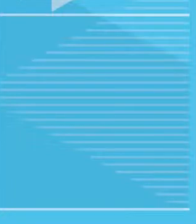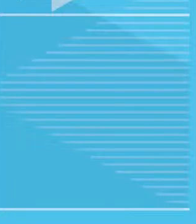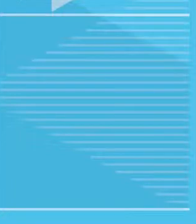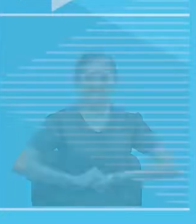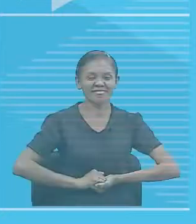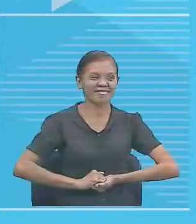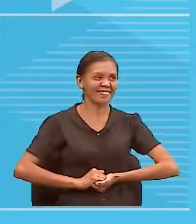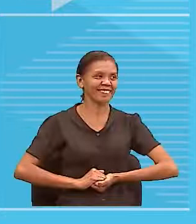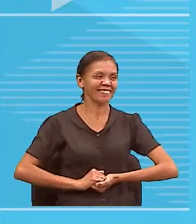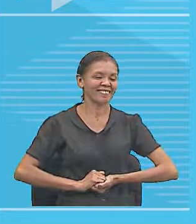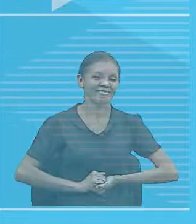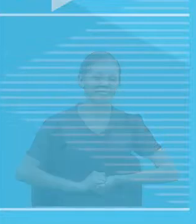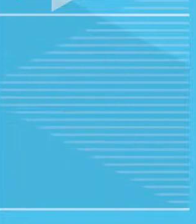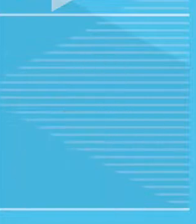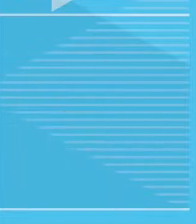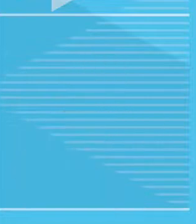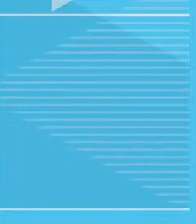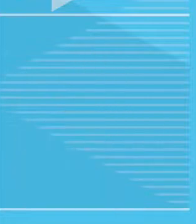Raquel